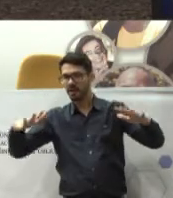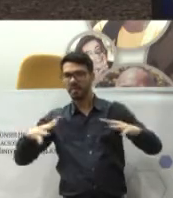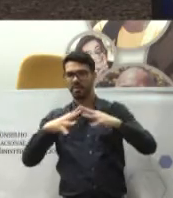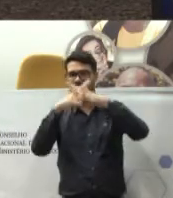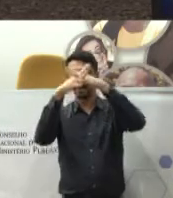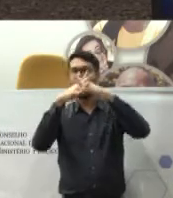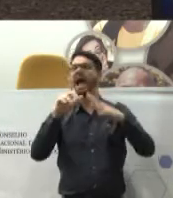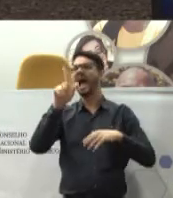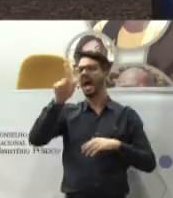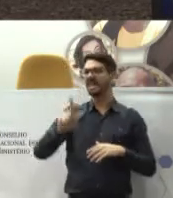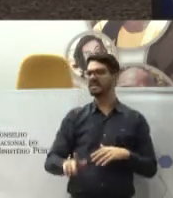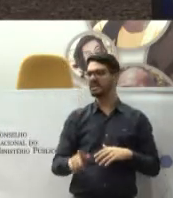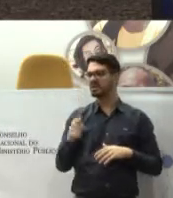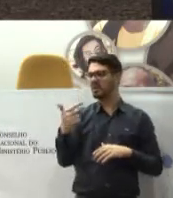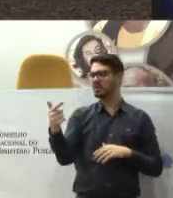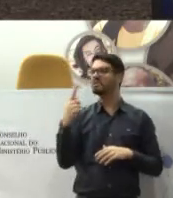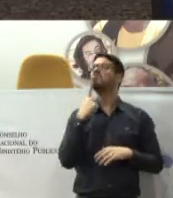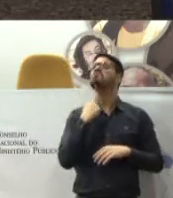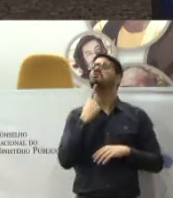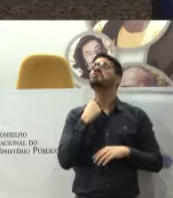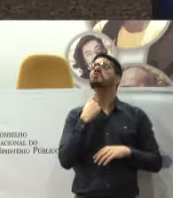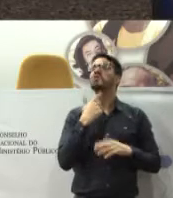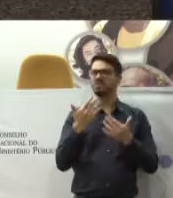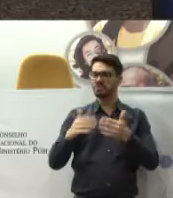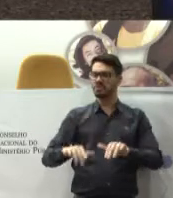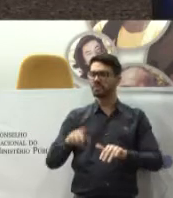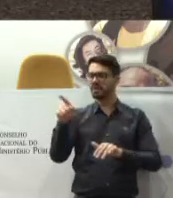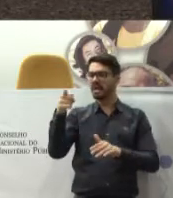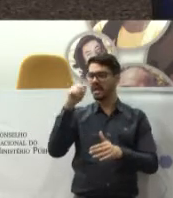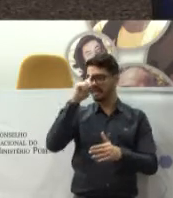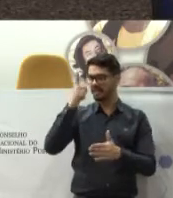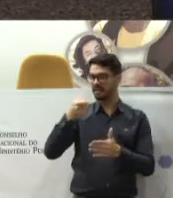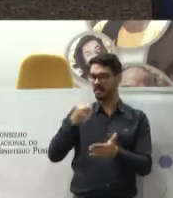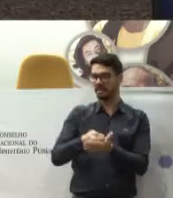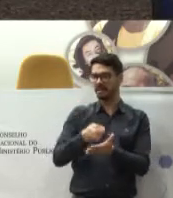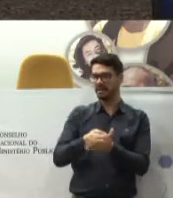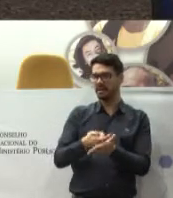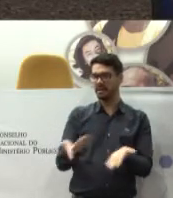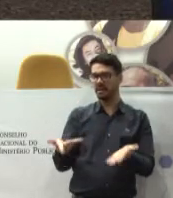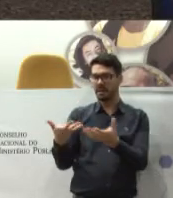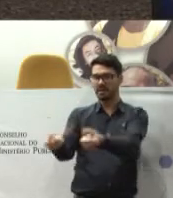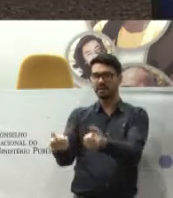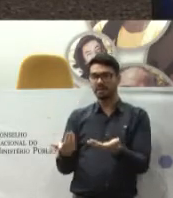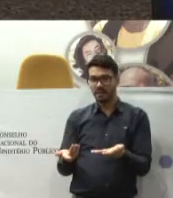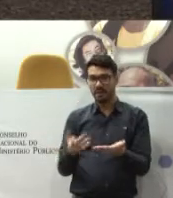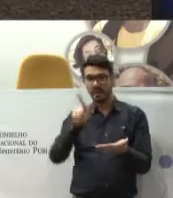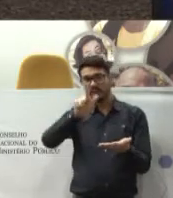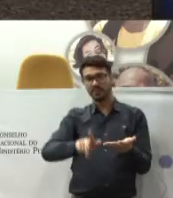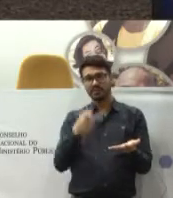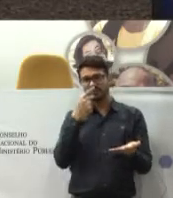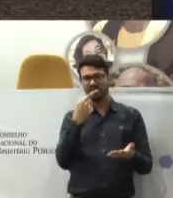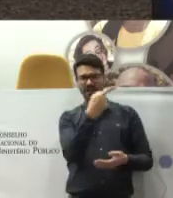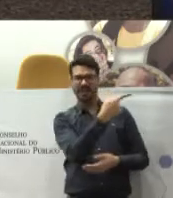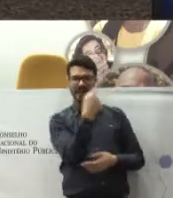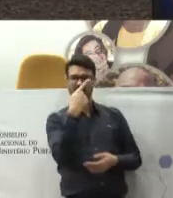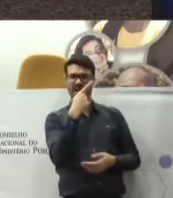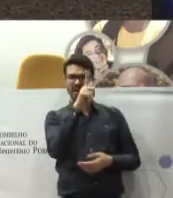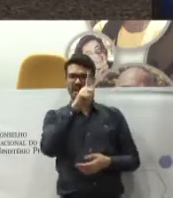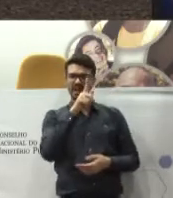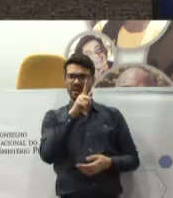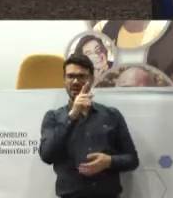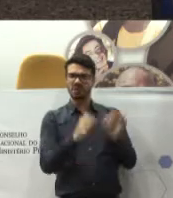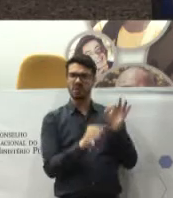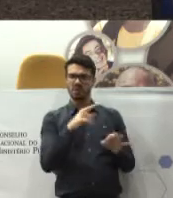gestor está com má vontade, não quer cumprir aquilo que eu determinei, fala o magistrado. E o gestor fala, esse juiz é maluco, né?